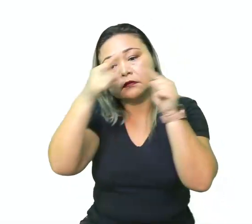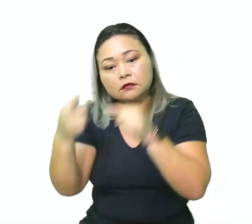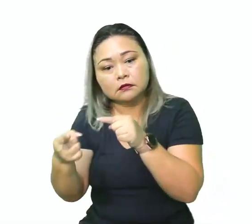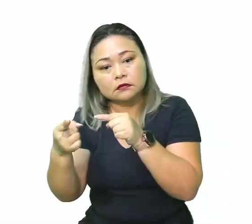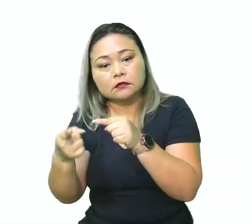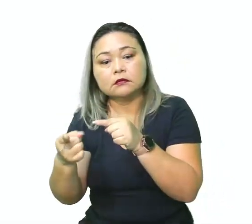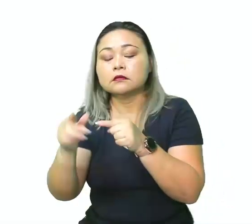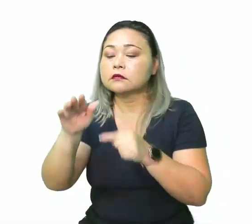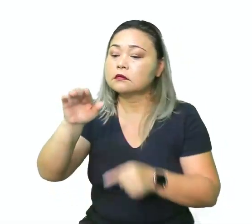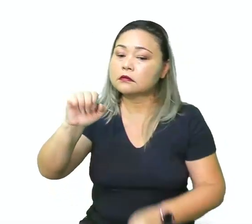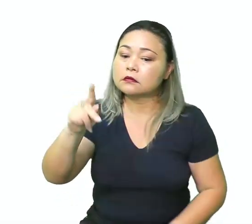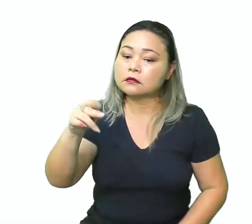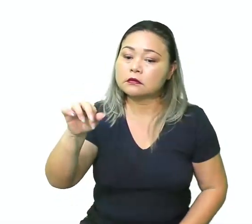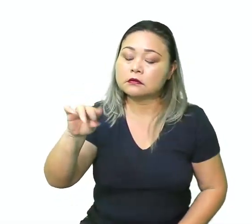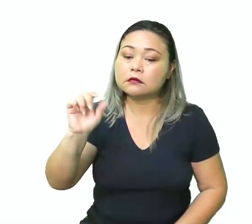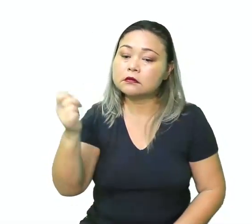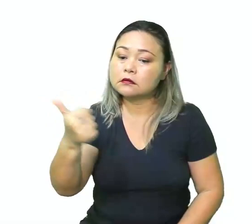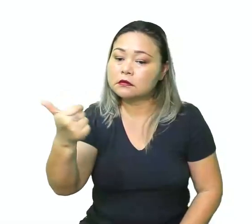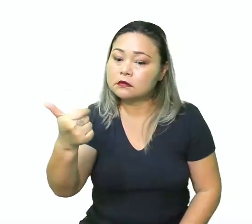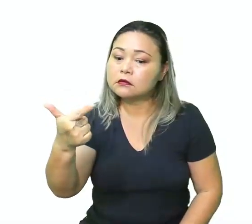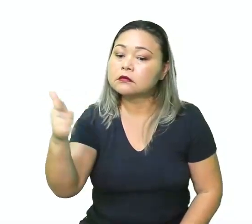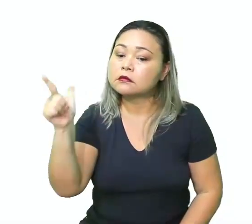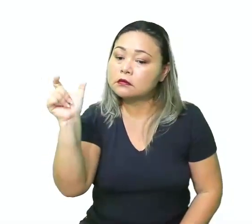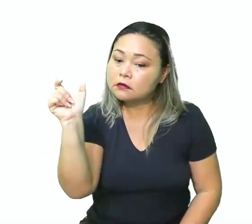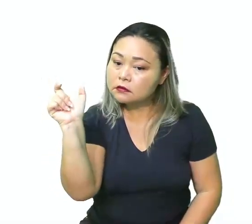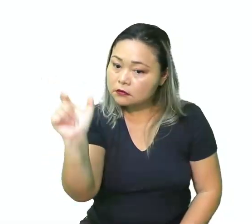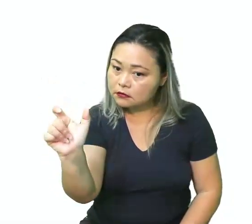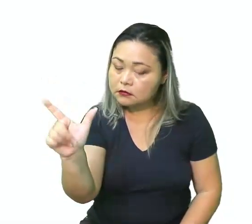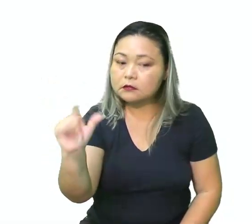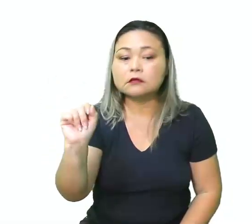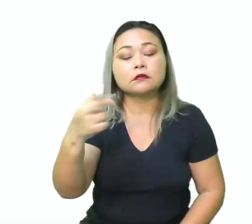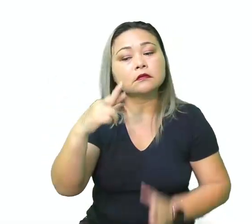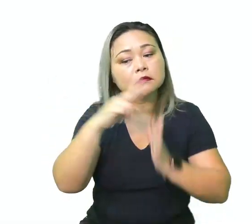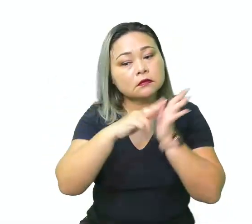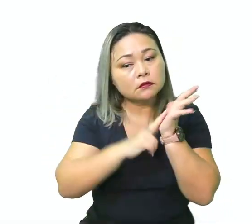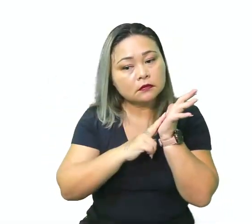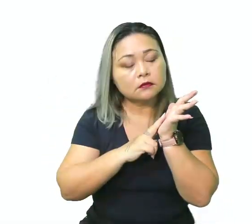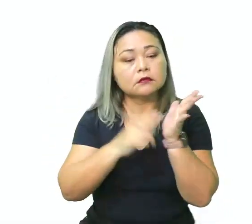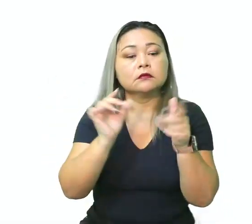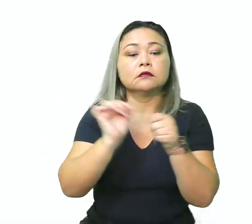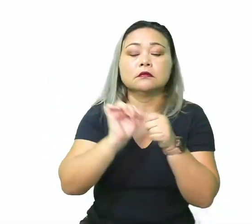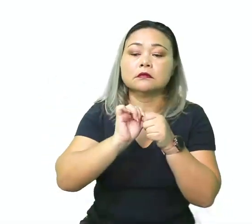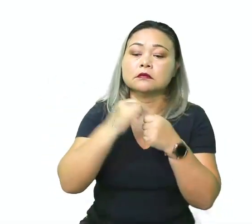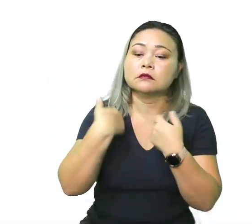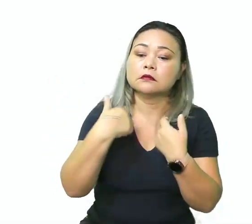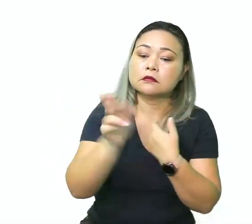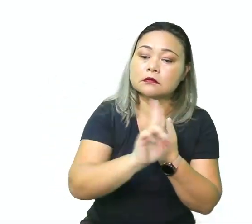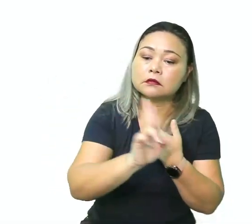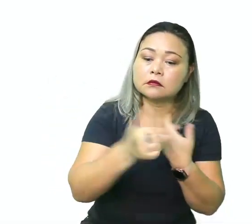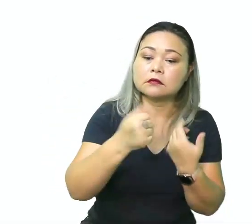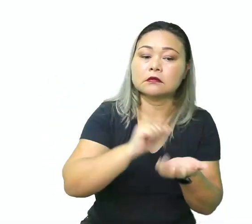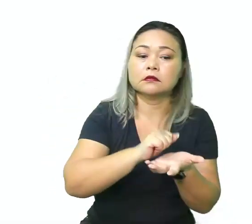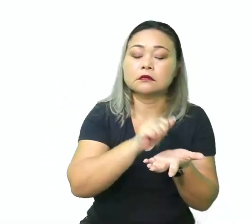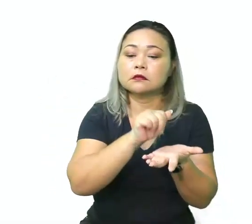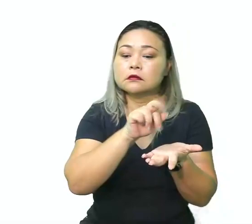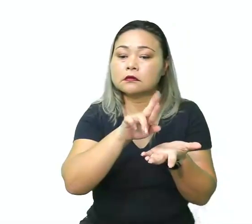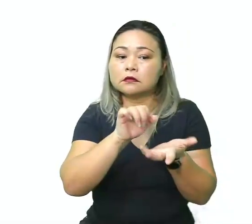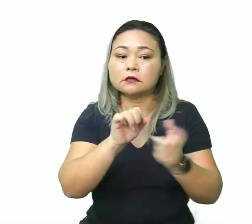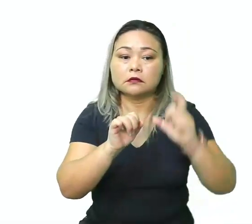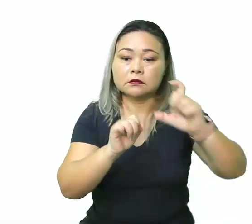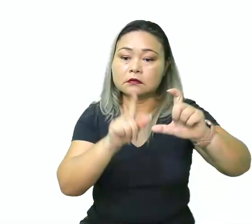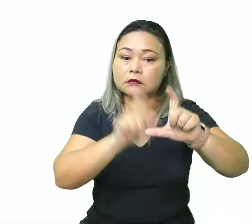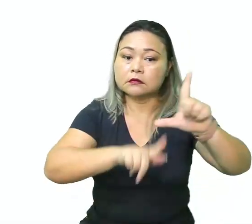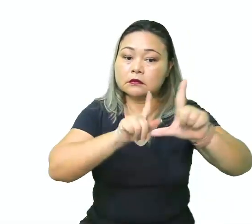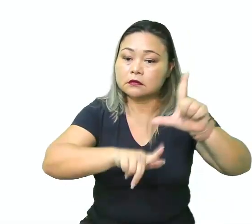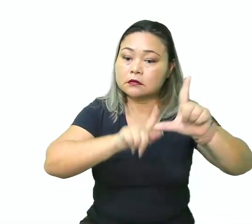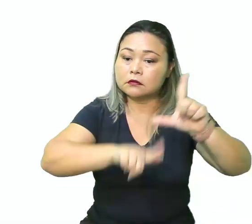o epíteto, que é o segundo nome. E tem as regrinhas. Eles são escritos com o nome e o gênero, com a primeira letra inicial,